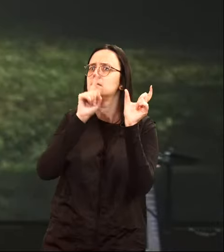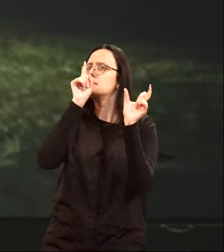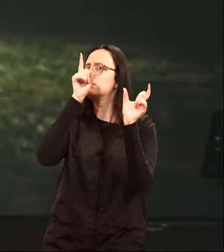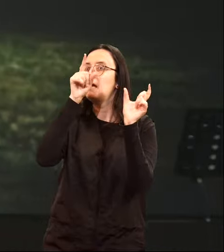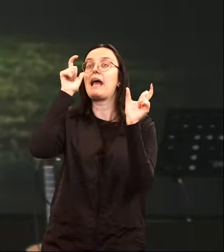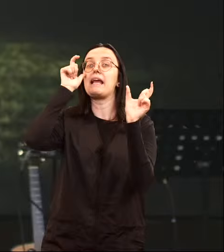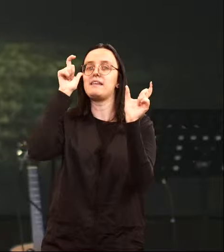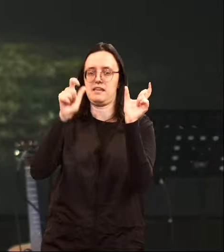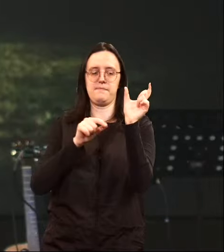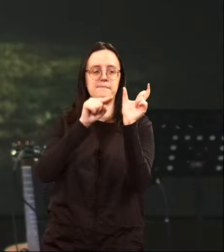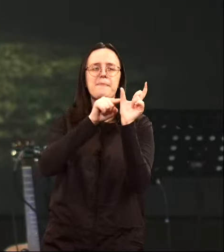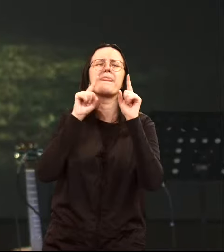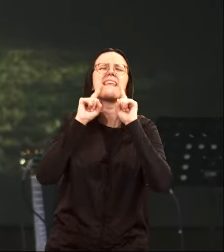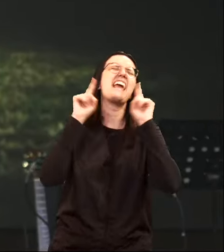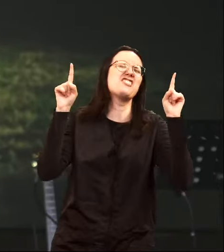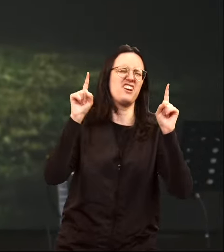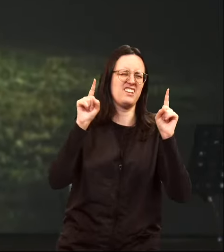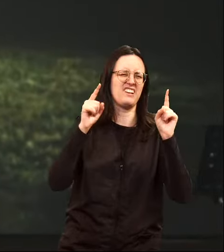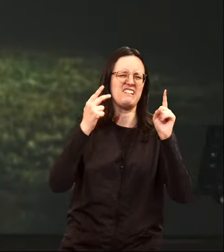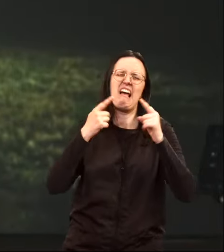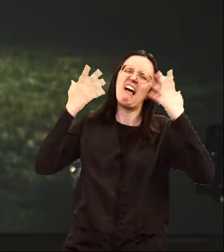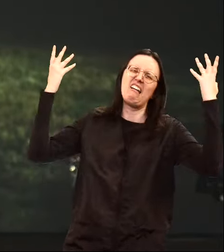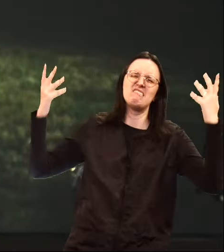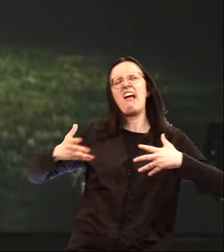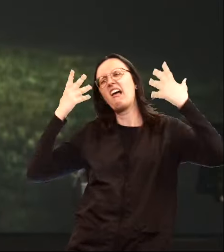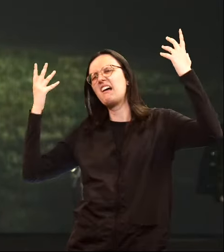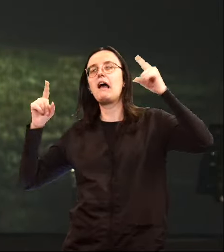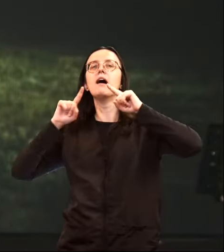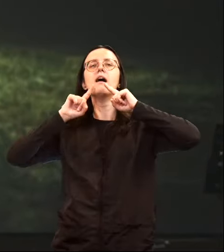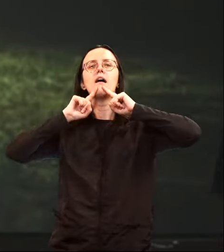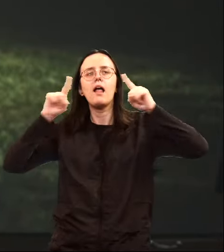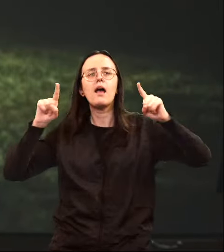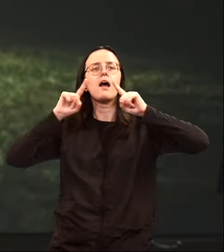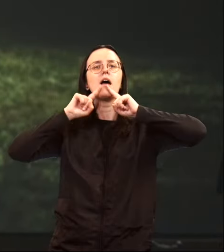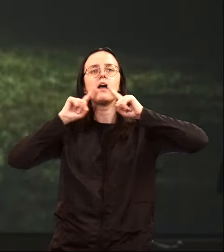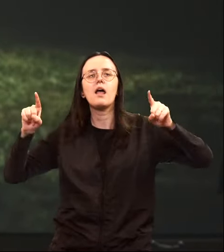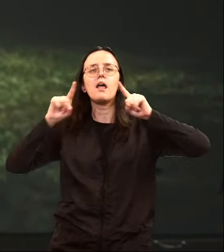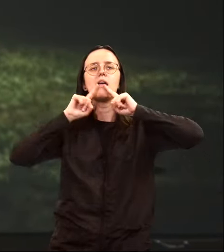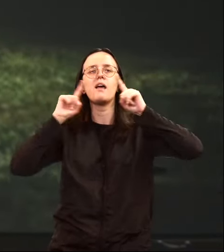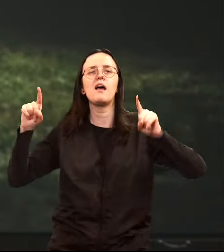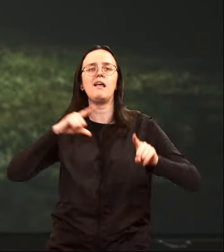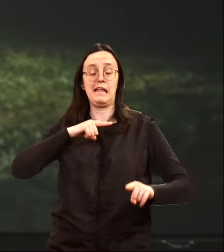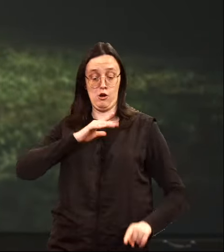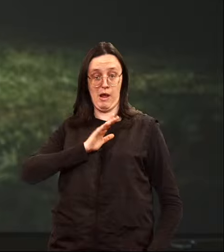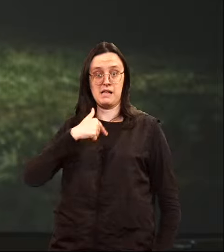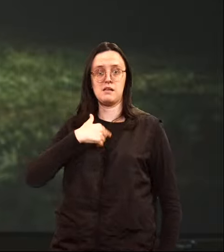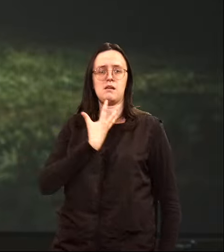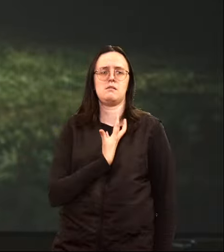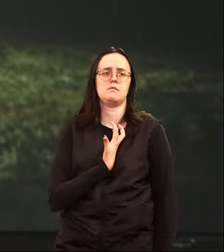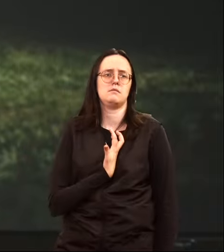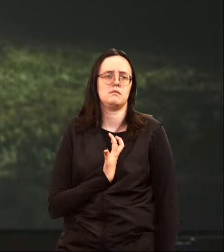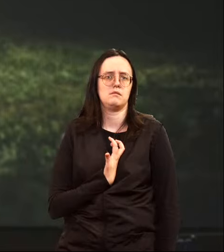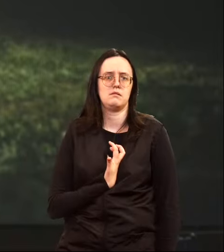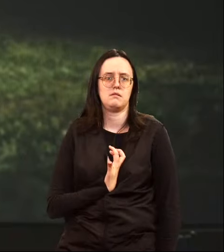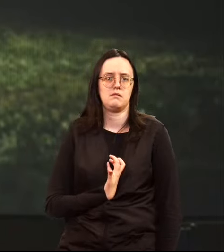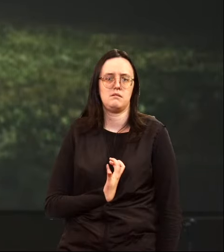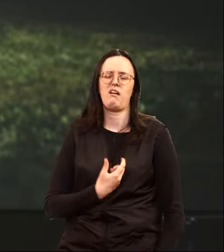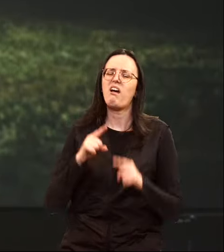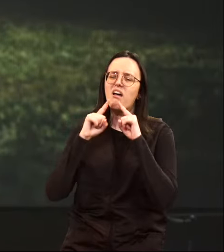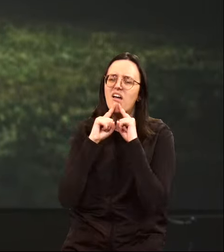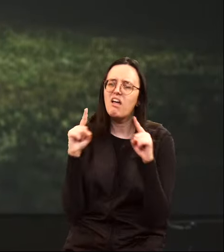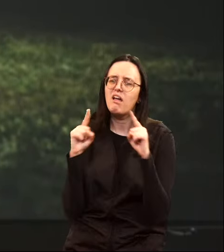palavra queixar aqui significa reclamar com ressentimento,